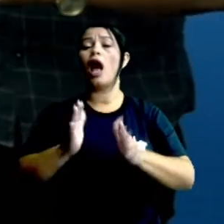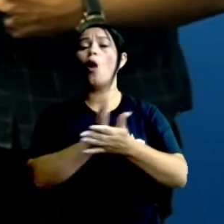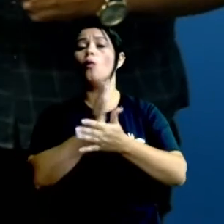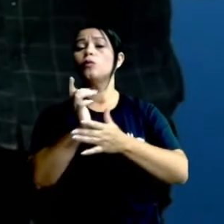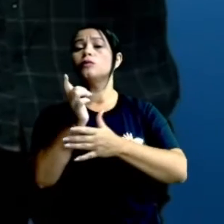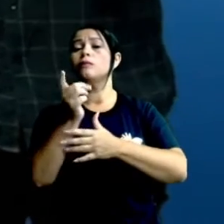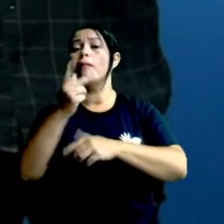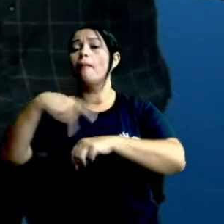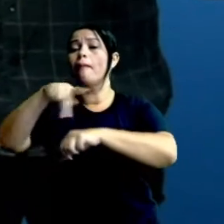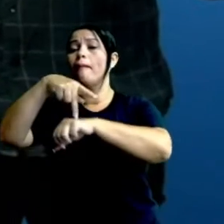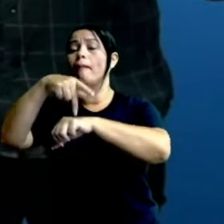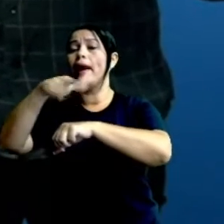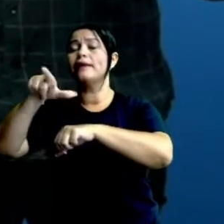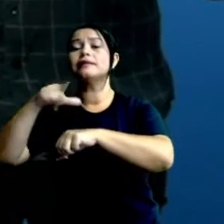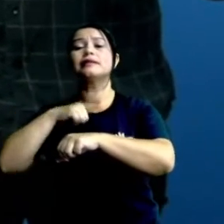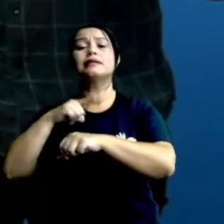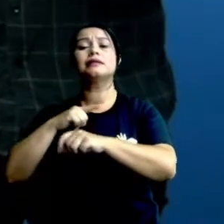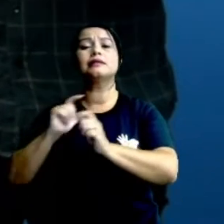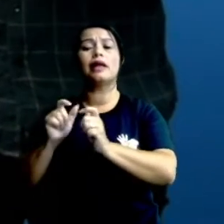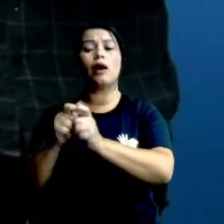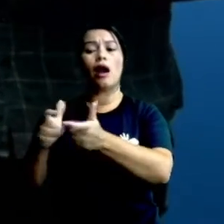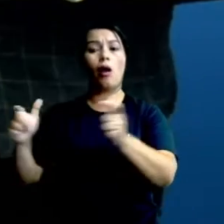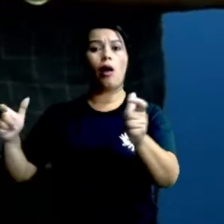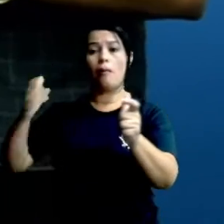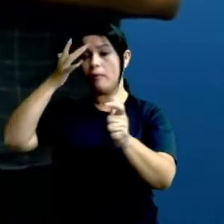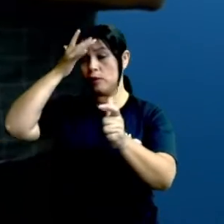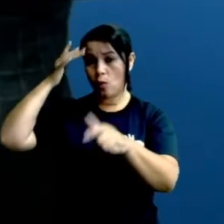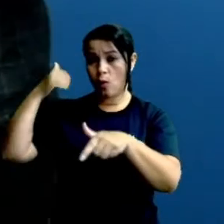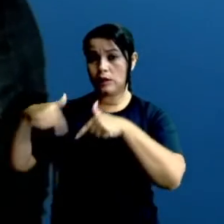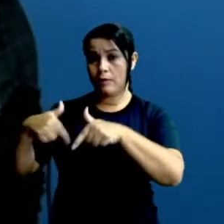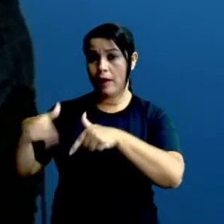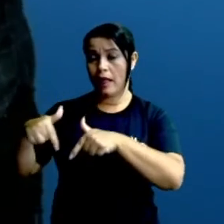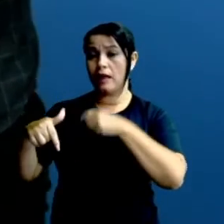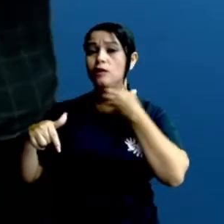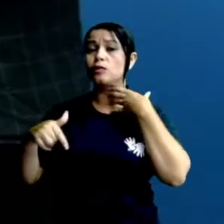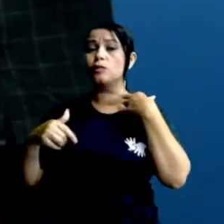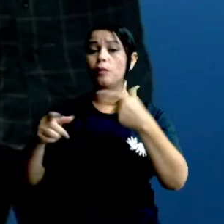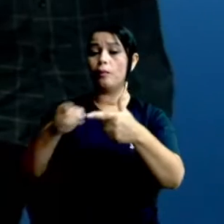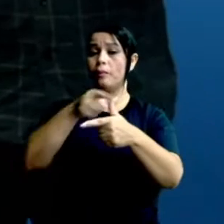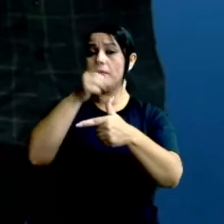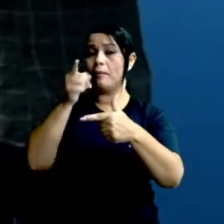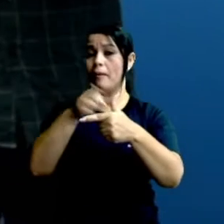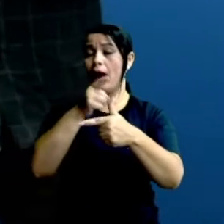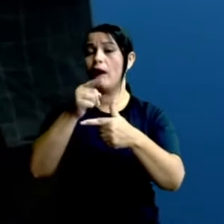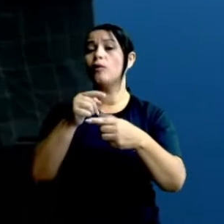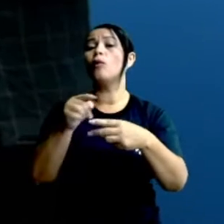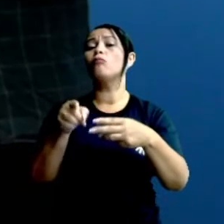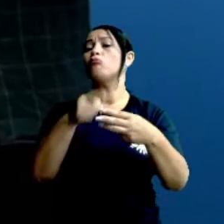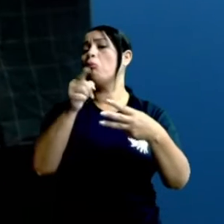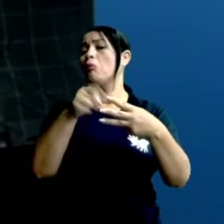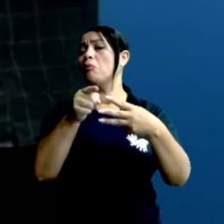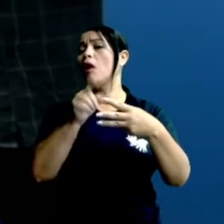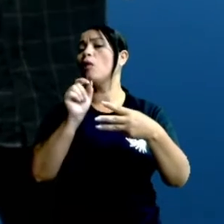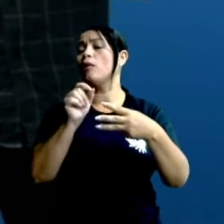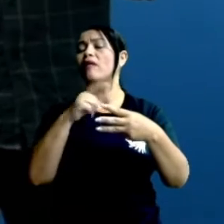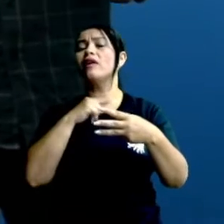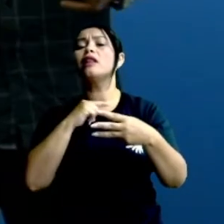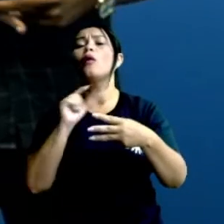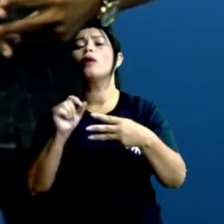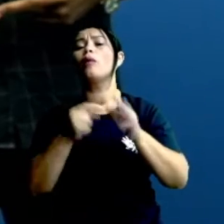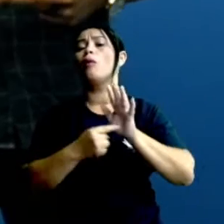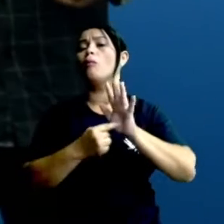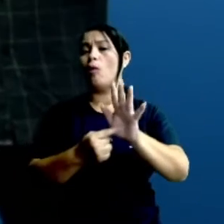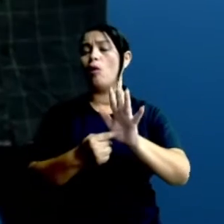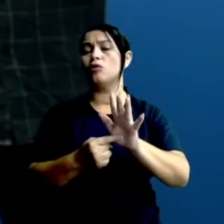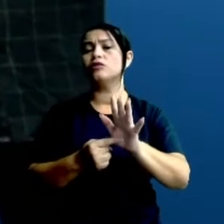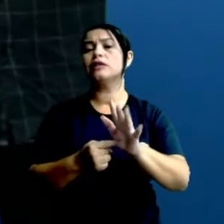países que têm uma grande quantidade de pessoas trabalhando no setor primário, vai apontar exatamente aí um indicativo de que esse